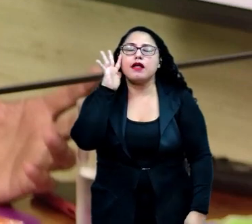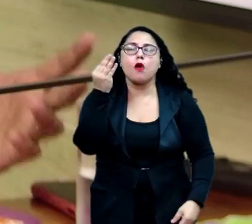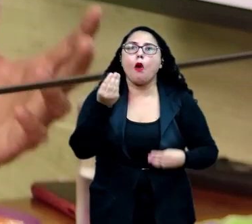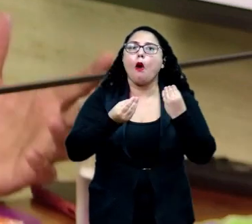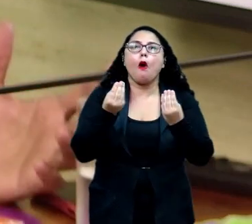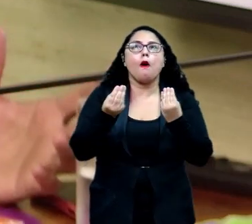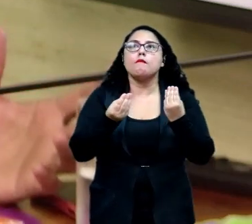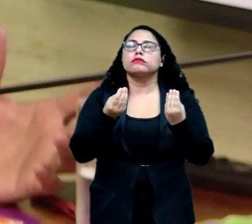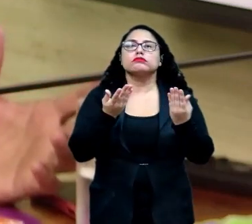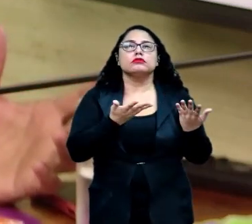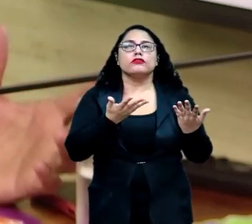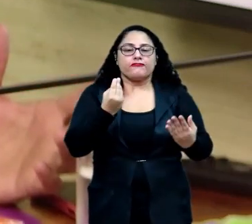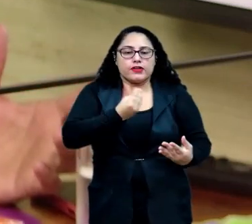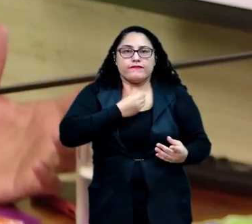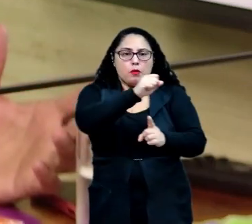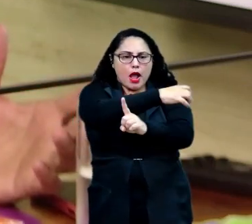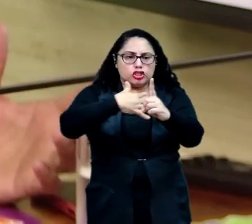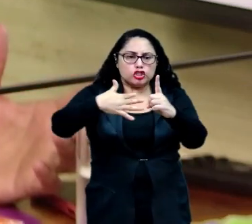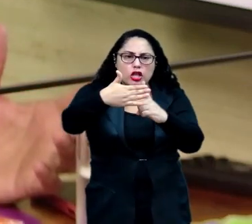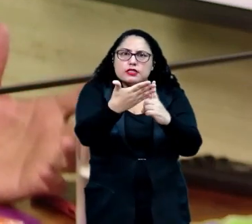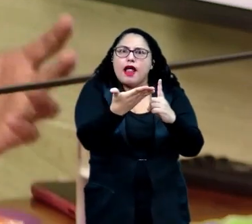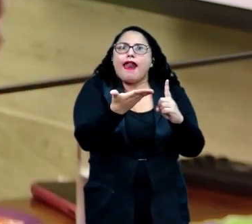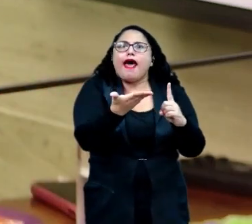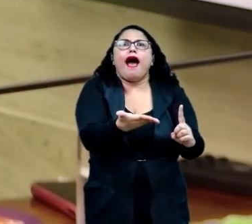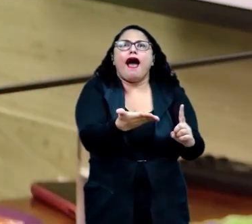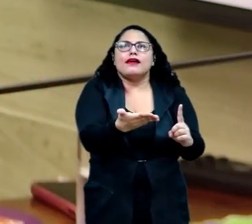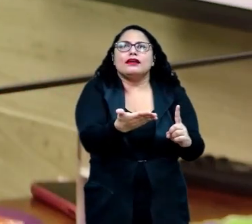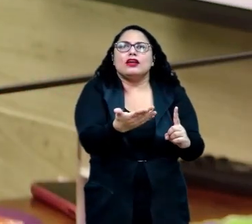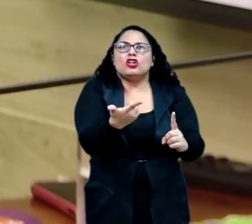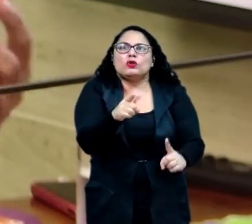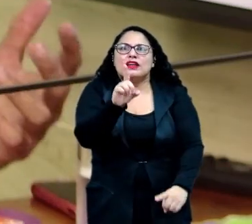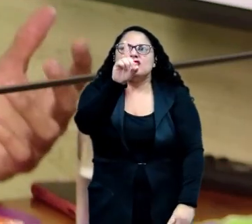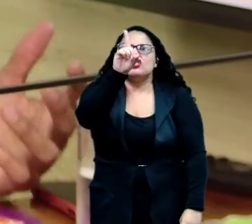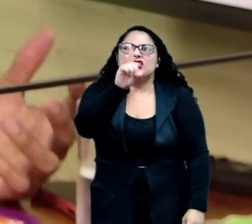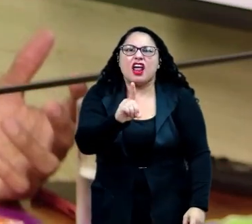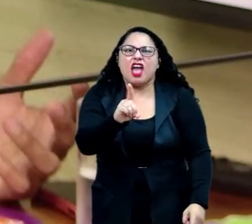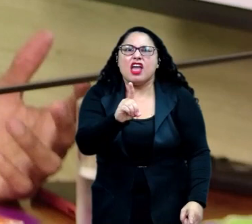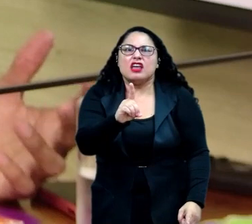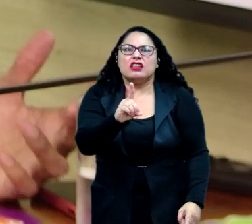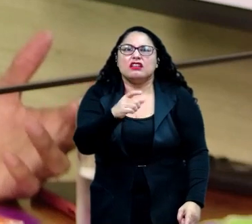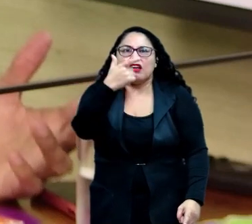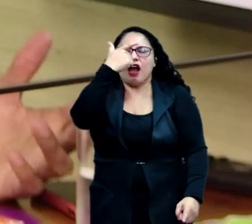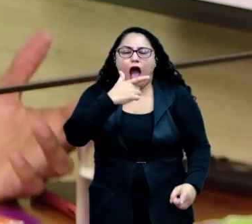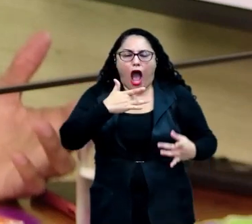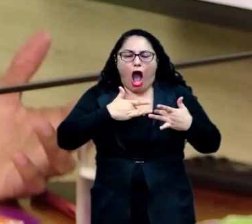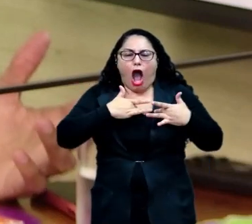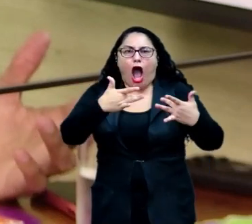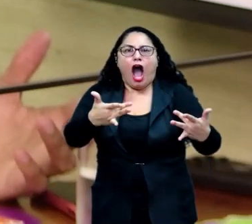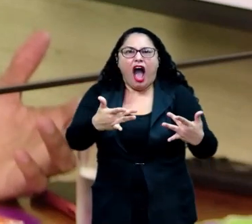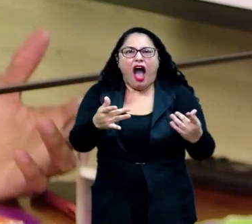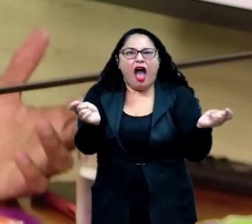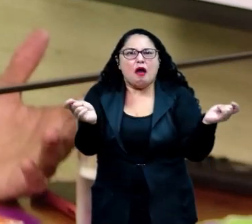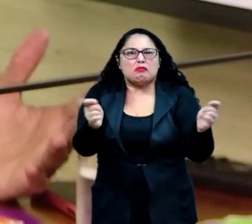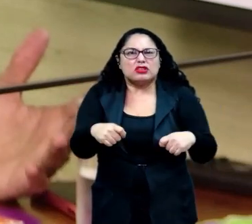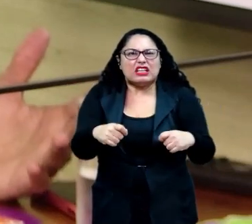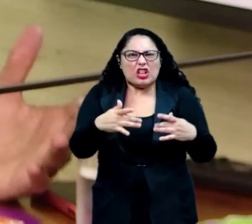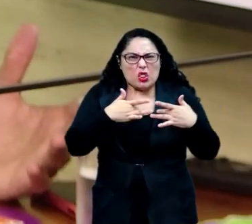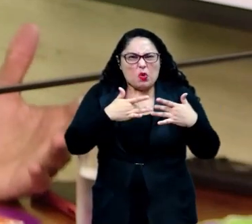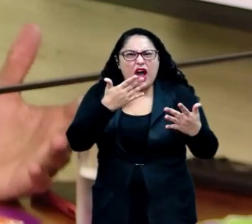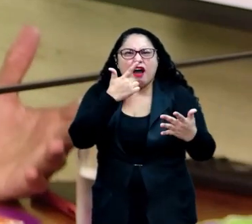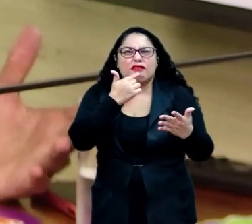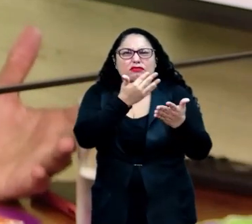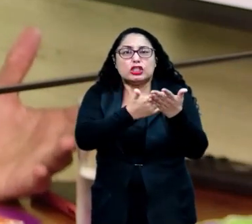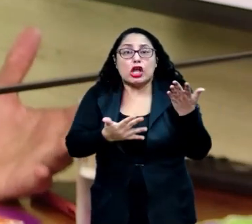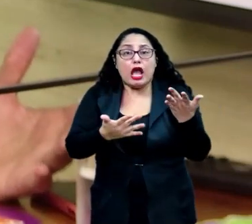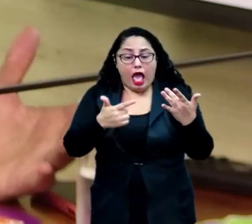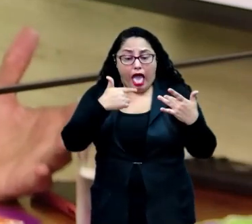que pode a gente viver numa sociedade que nem o direito de exercer a solidariedade é possível, porque doar sangue é um ato